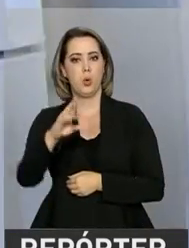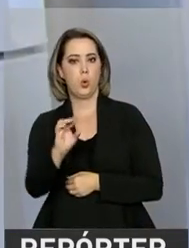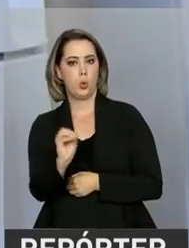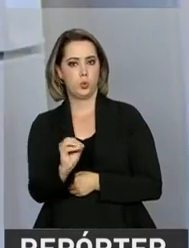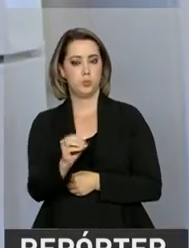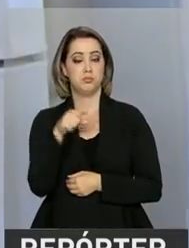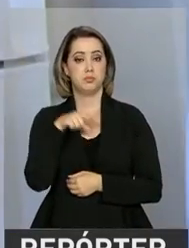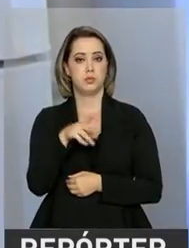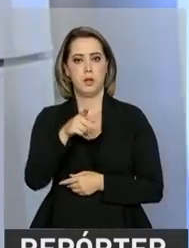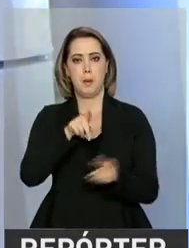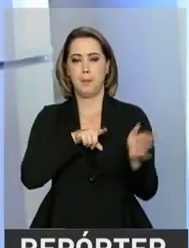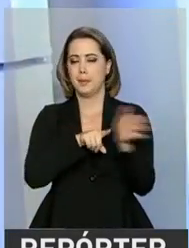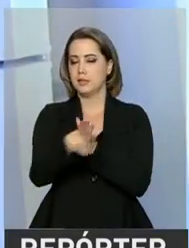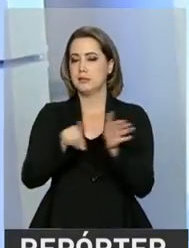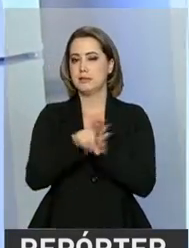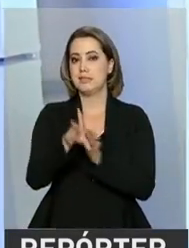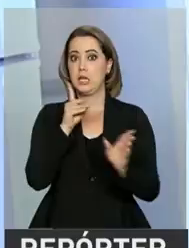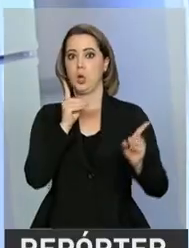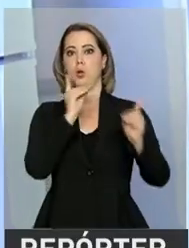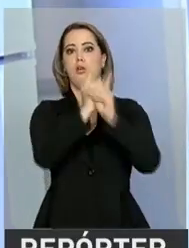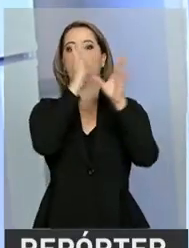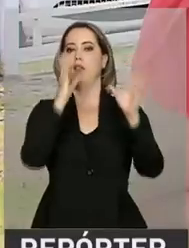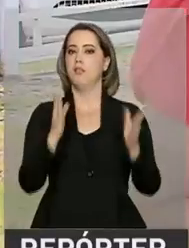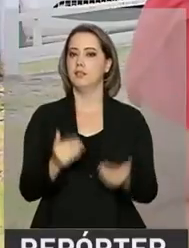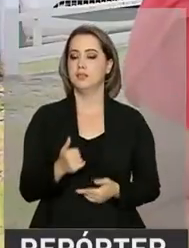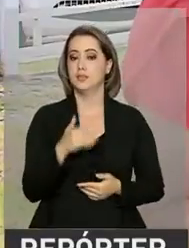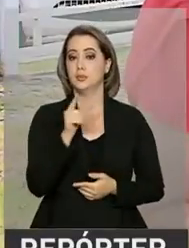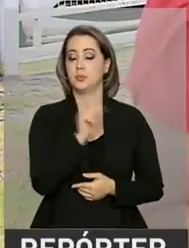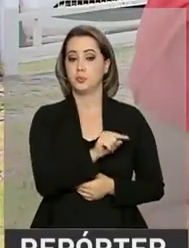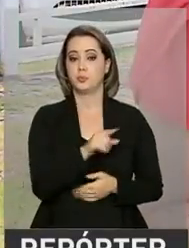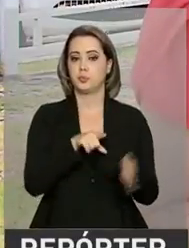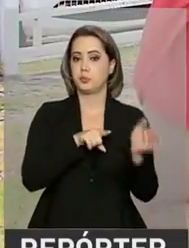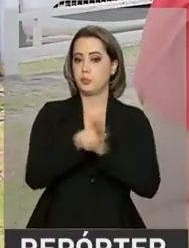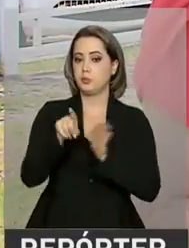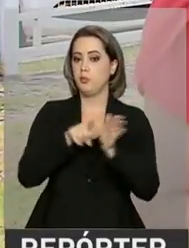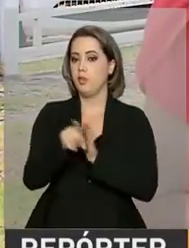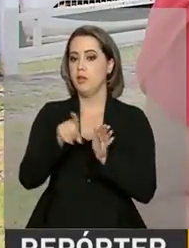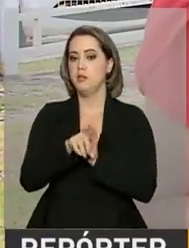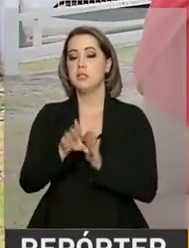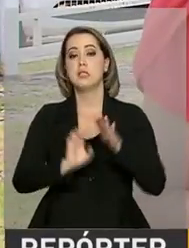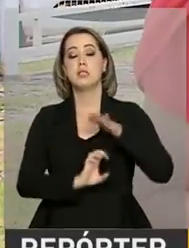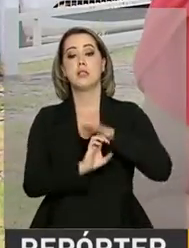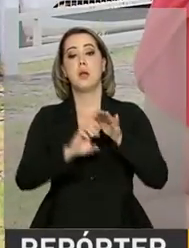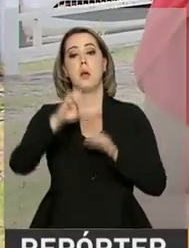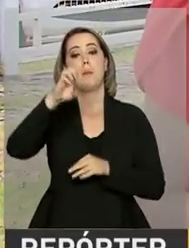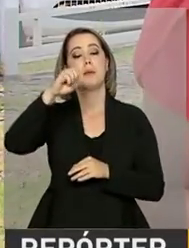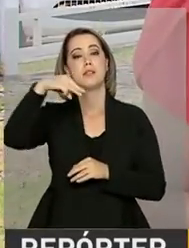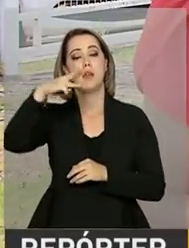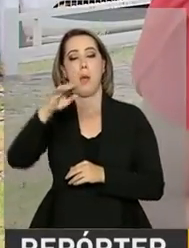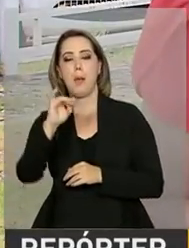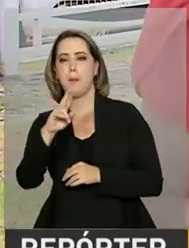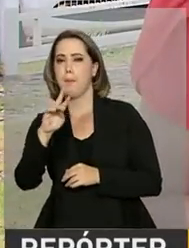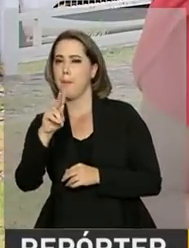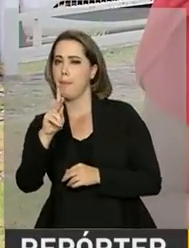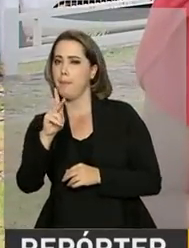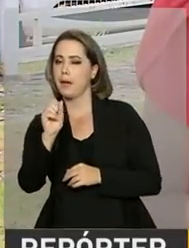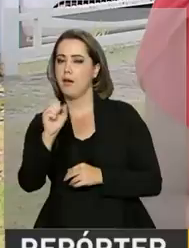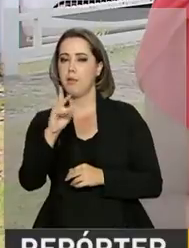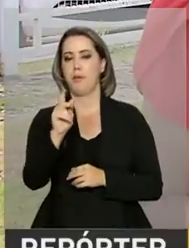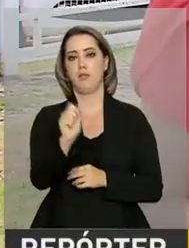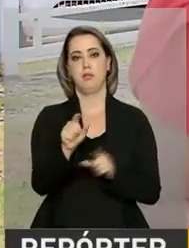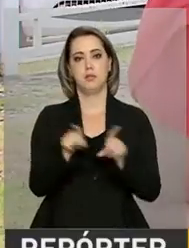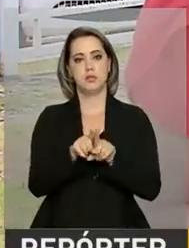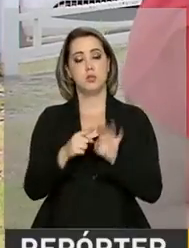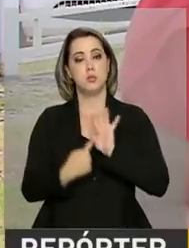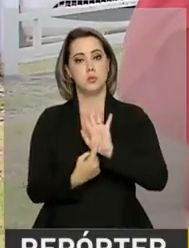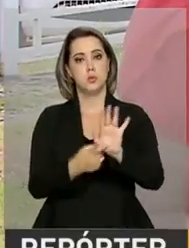micro-organismos, pesquisadores descobriram algo mais. Pesquisas da Embrapa mostraram ser possível produzir